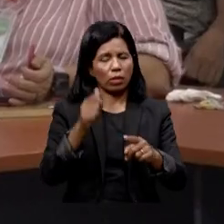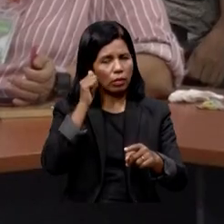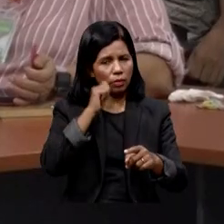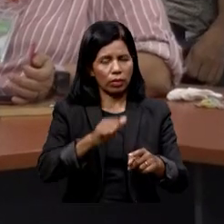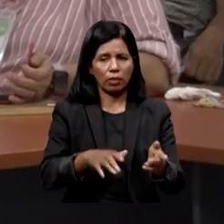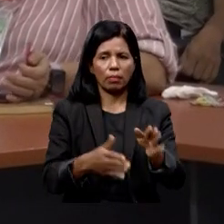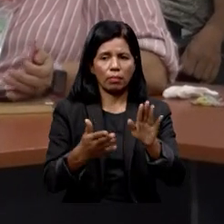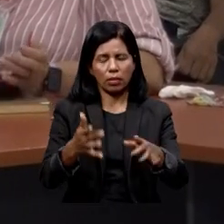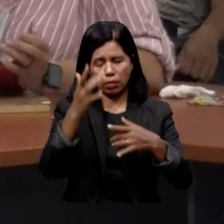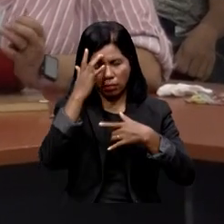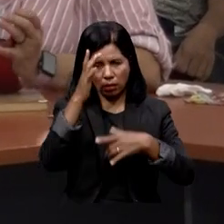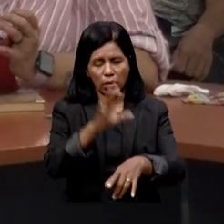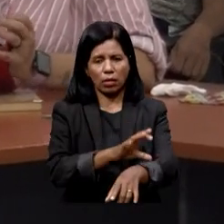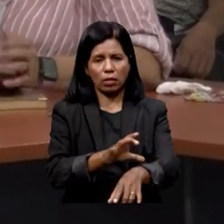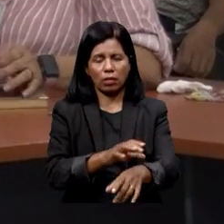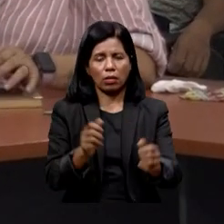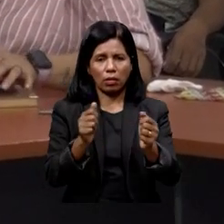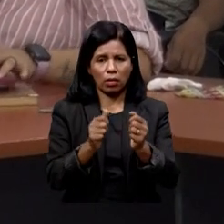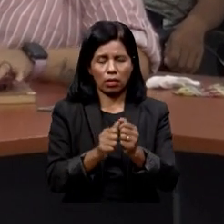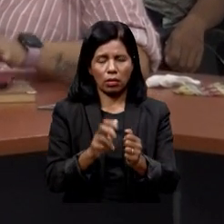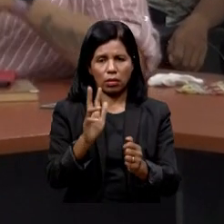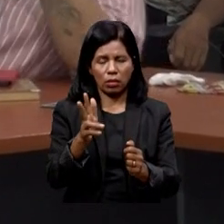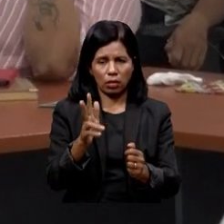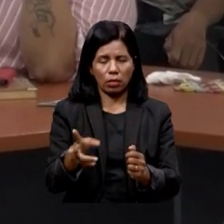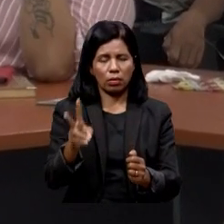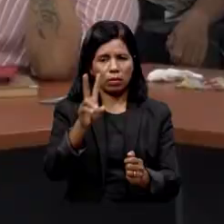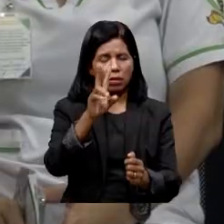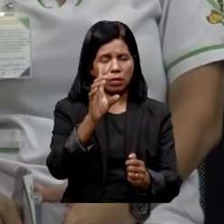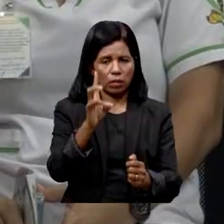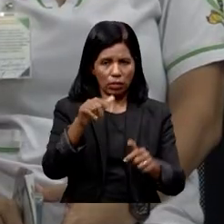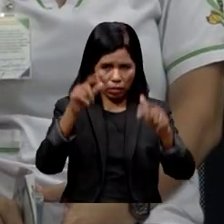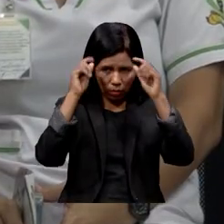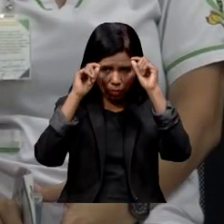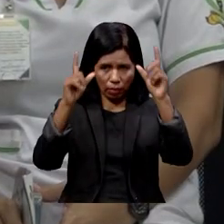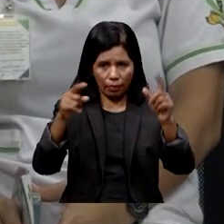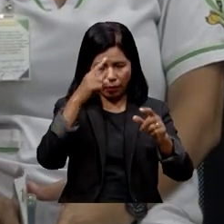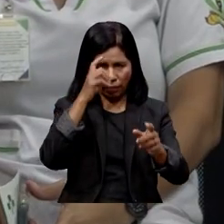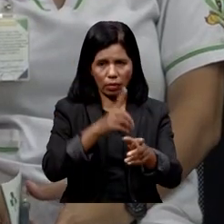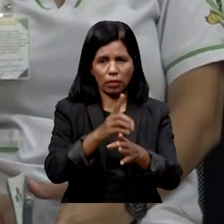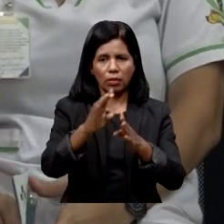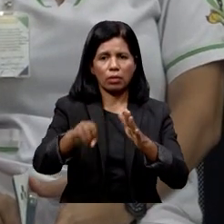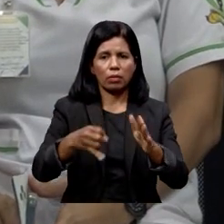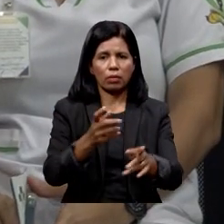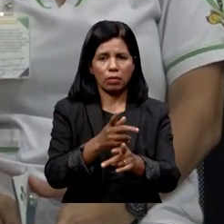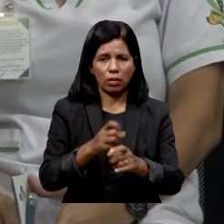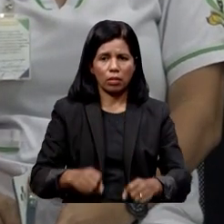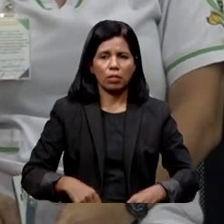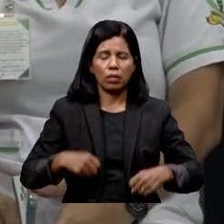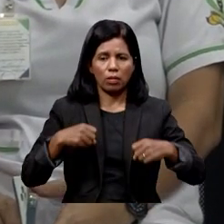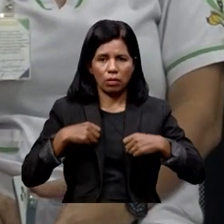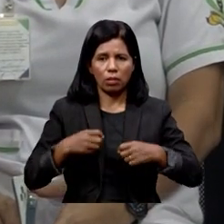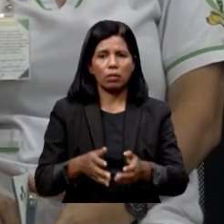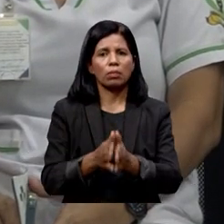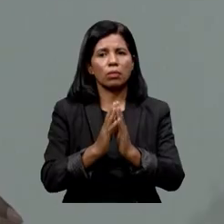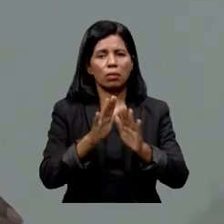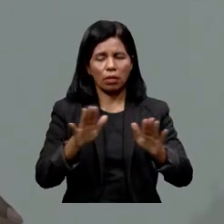covida homoras cancro cervix hamutu tolunulu resin hitu e atimor leste. Tamane diretora geral ba cuidado saúde primária, o